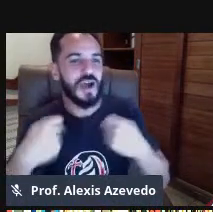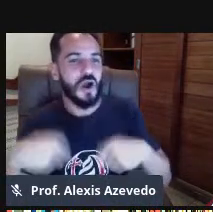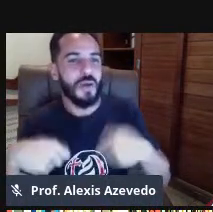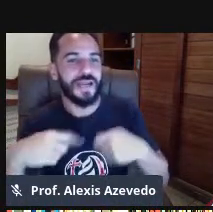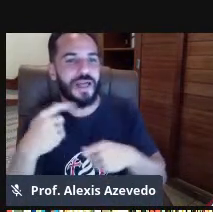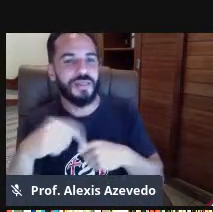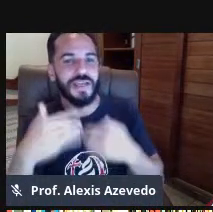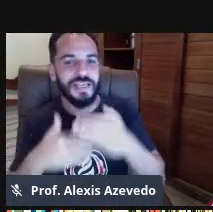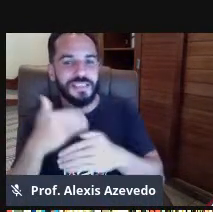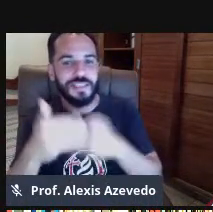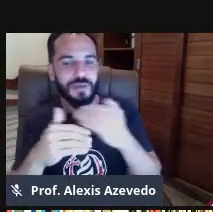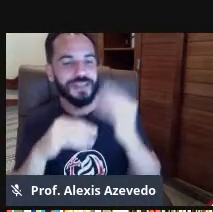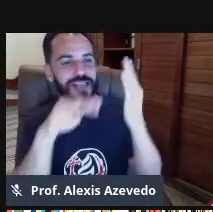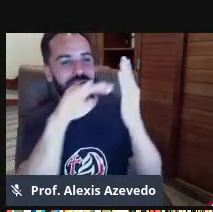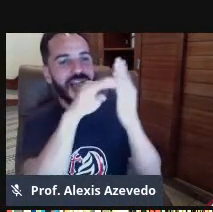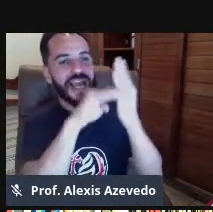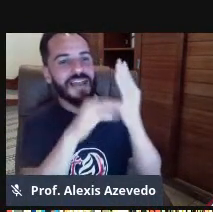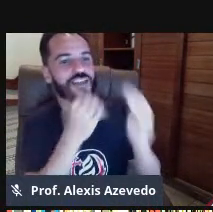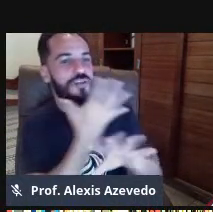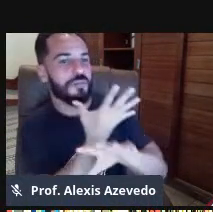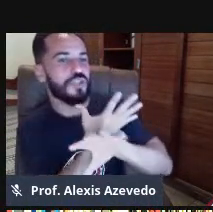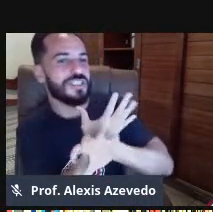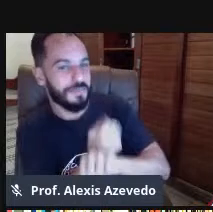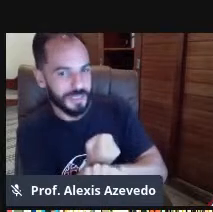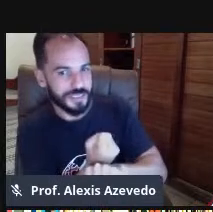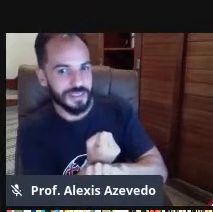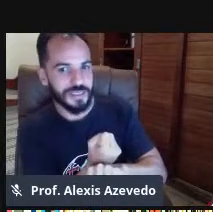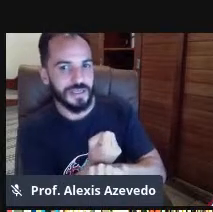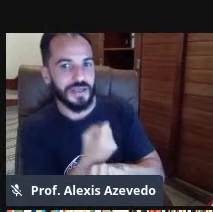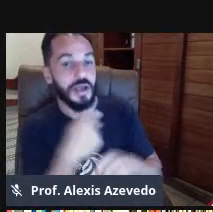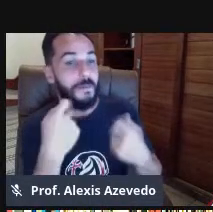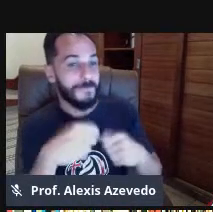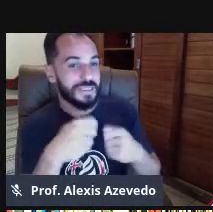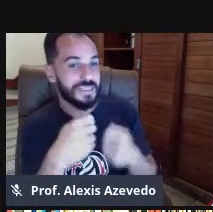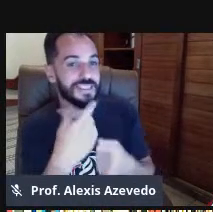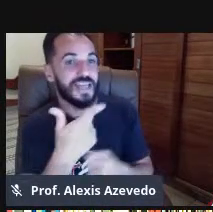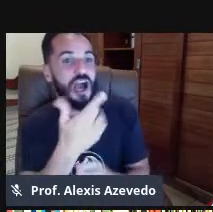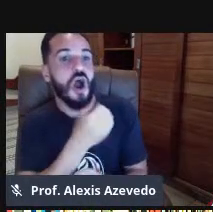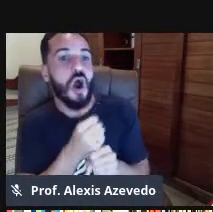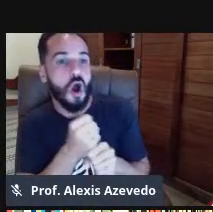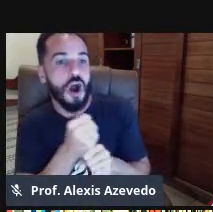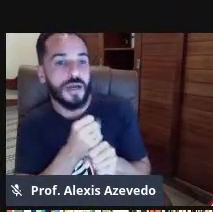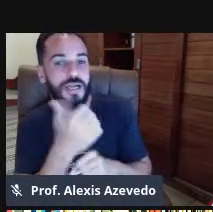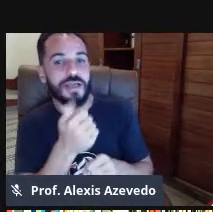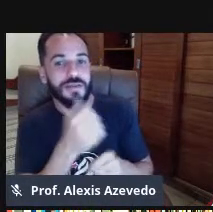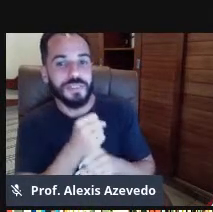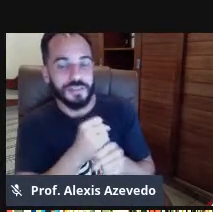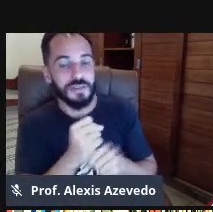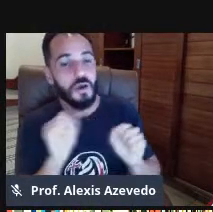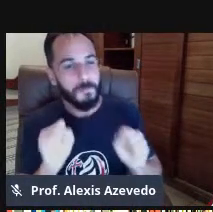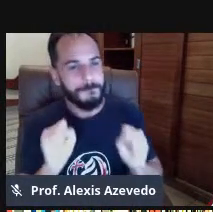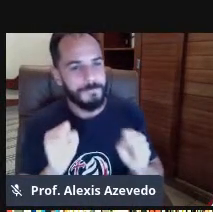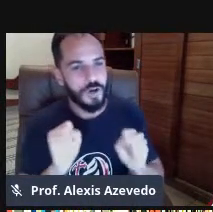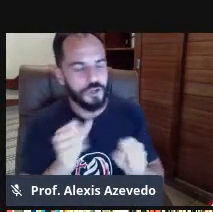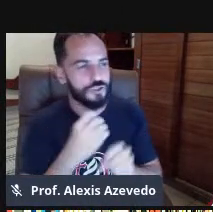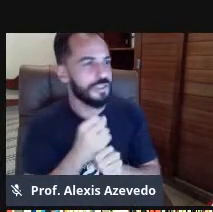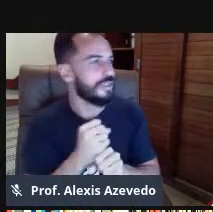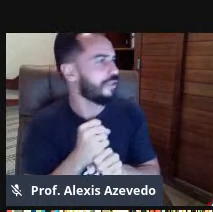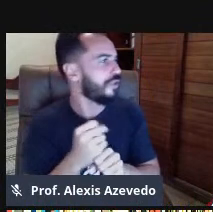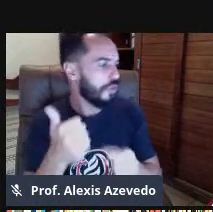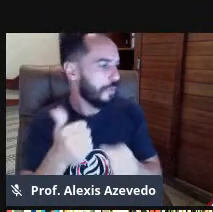com cada tipo de disciplina, né? Uma quantidade, né? Você pode fazer além, pode, né? Você não pode fazer